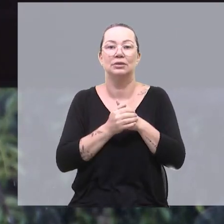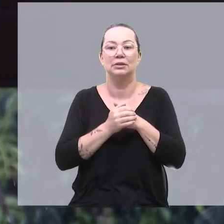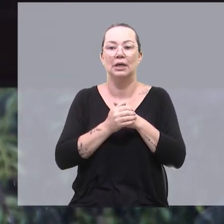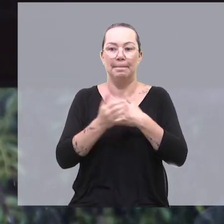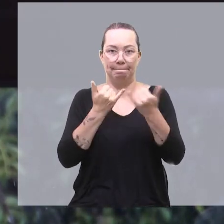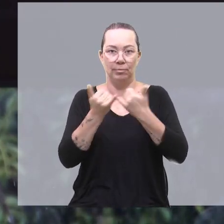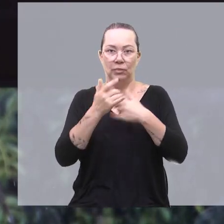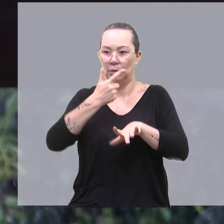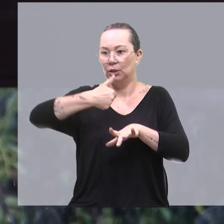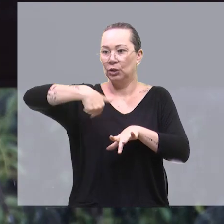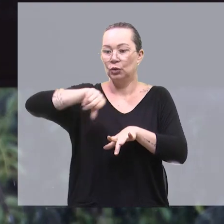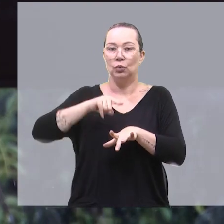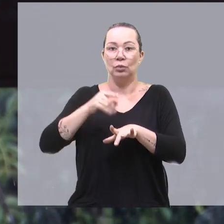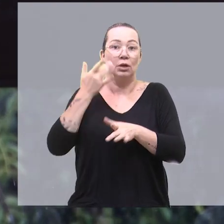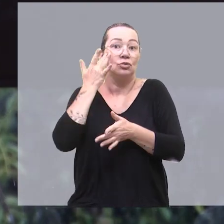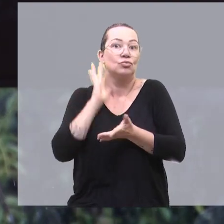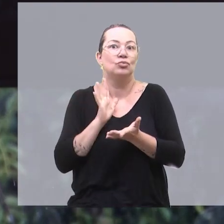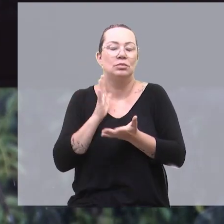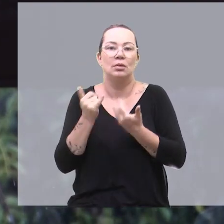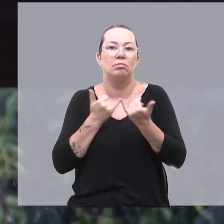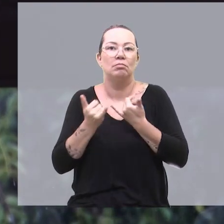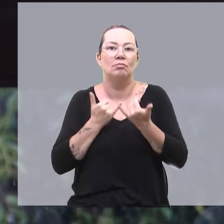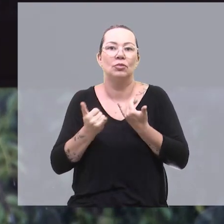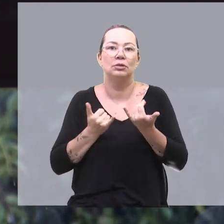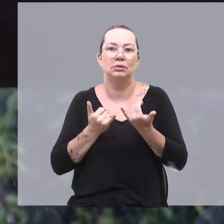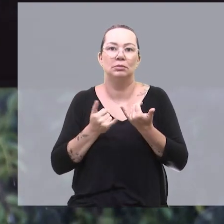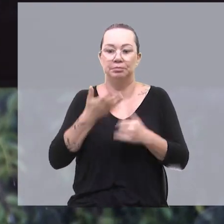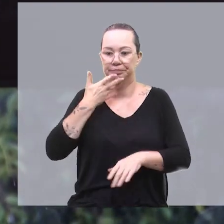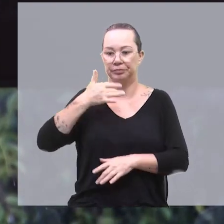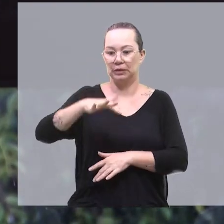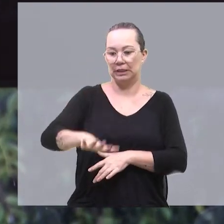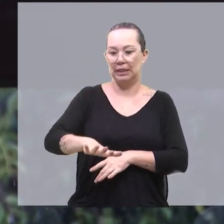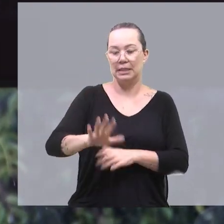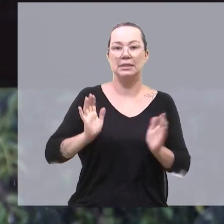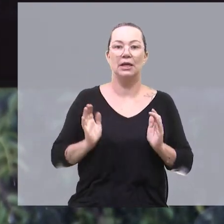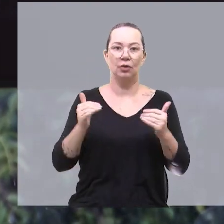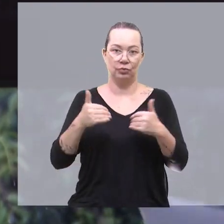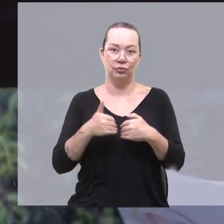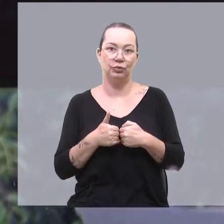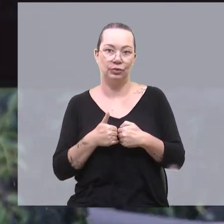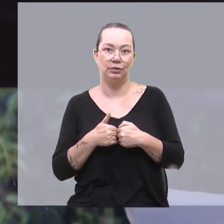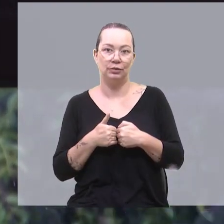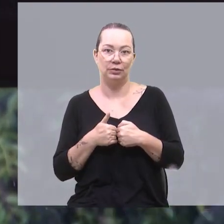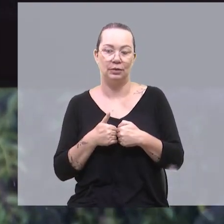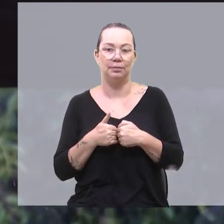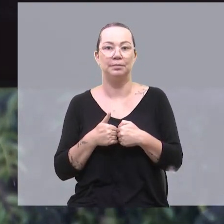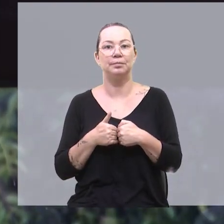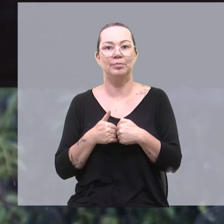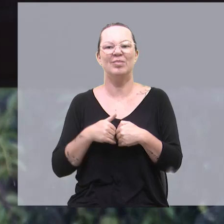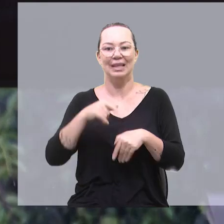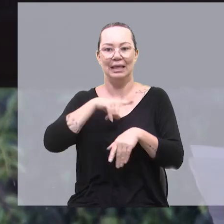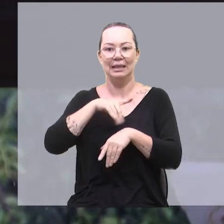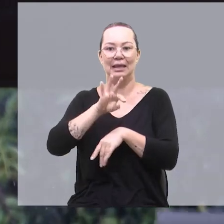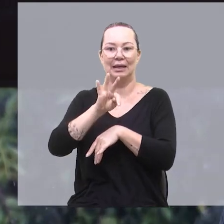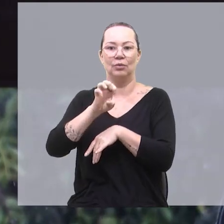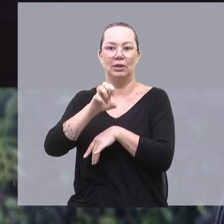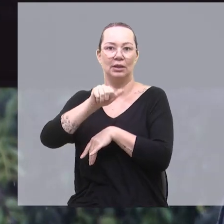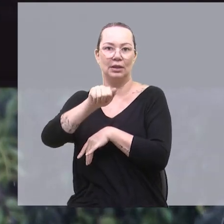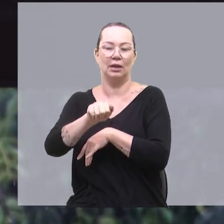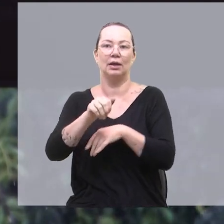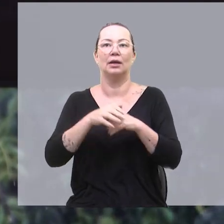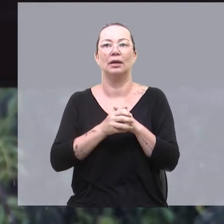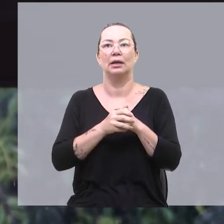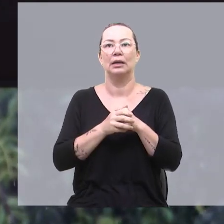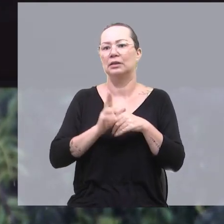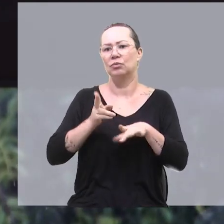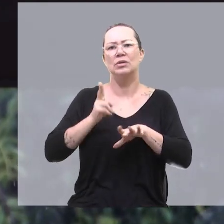assim, e a gente não sabe, por exemplo, uma criança que é autista, né, que tem o transtorno do espectro